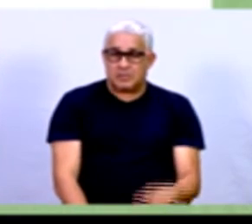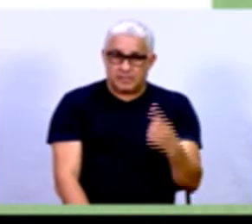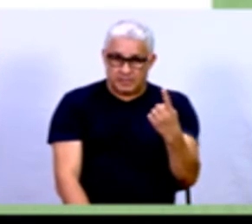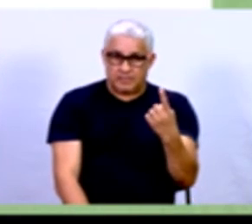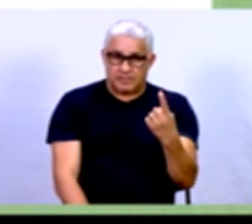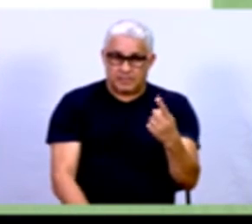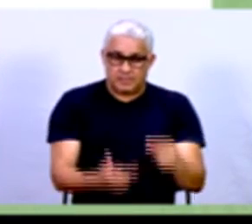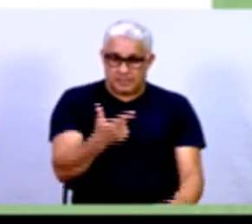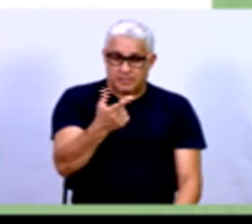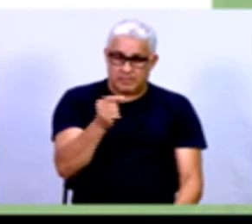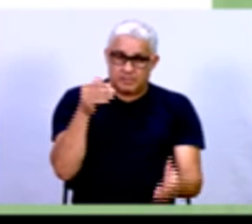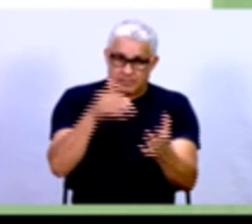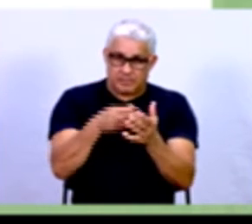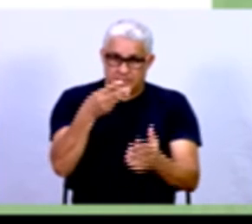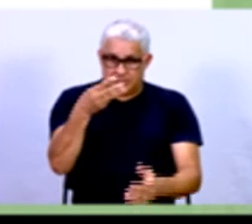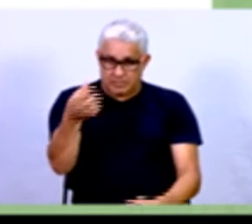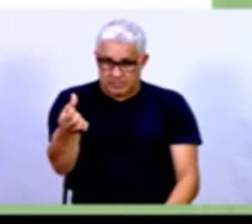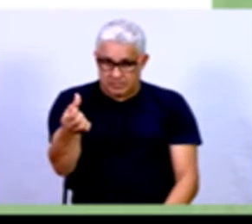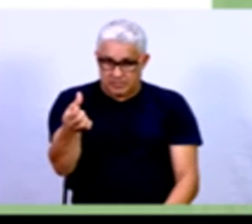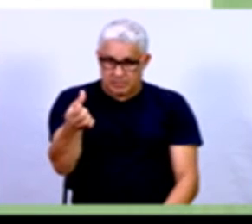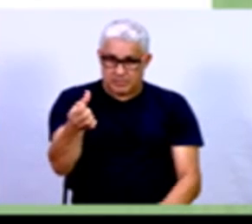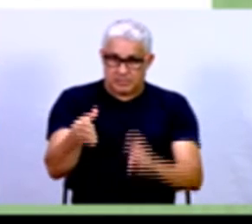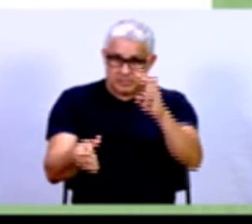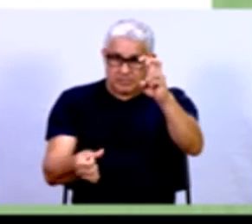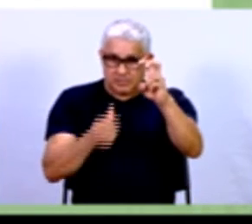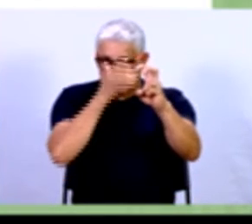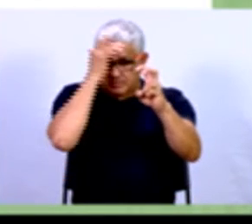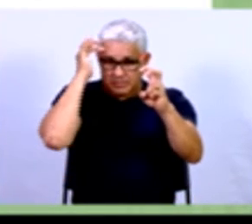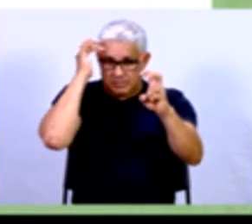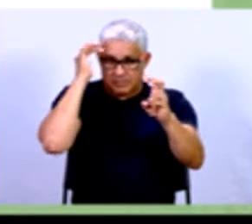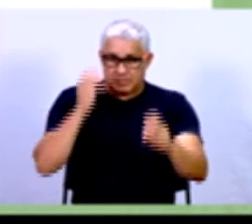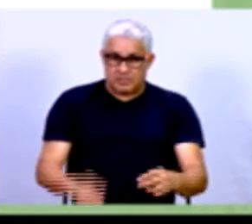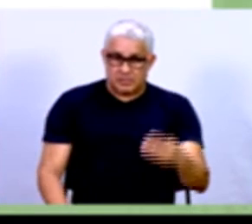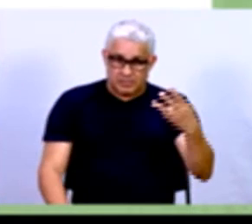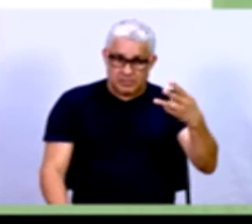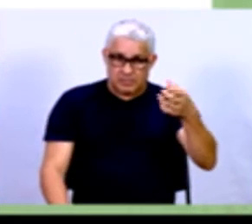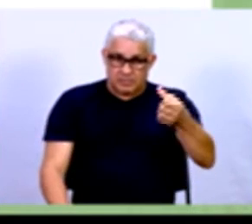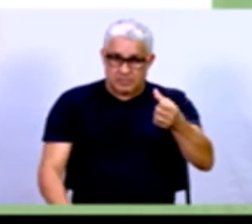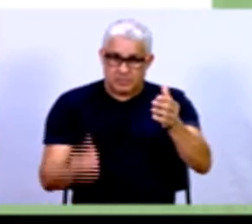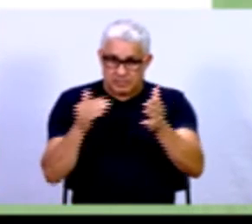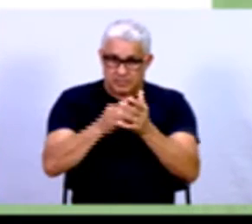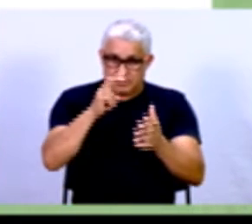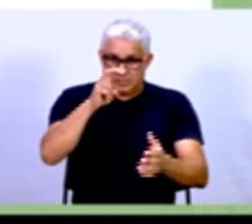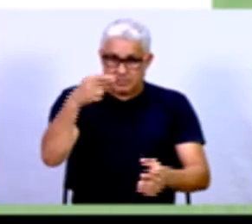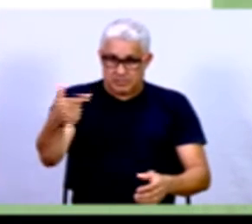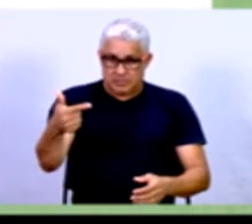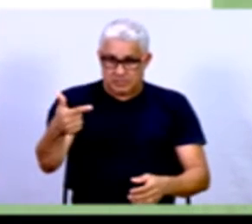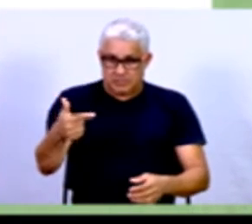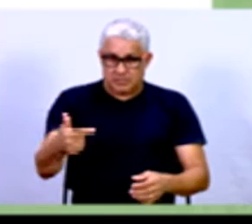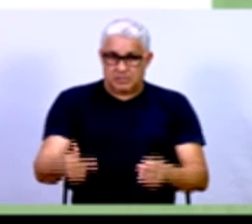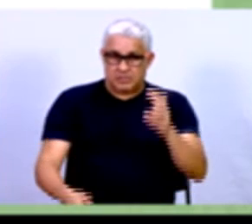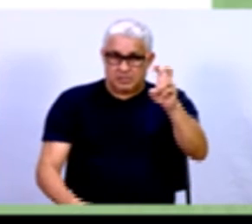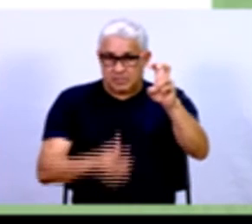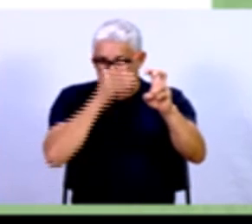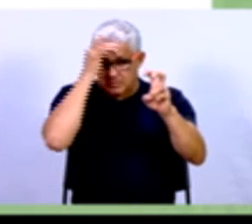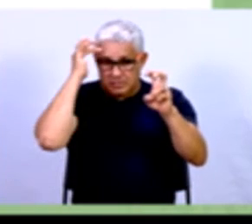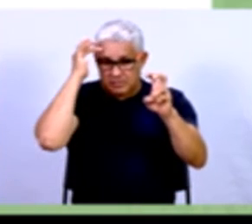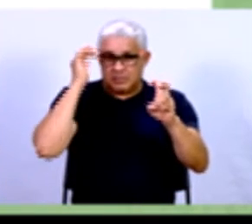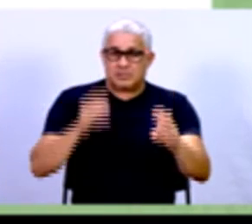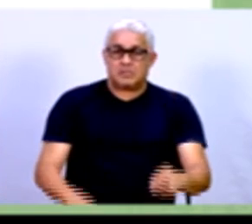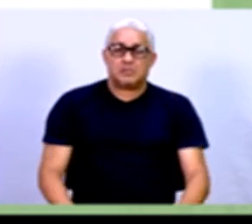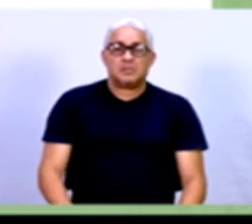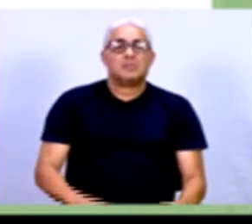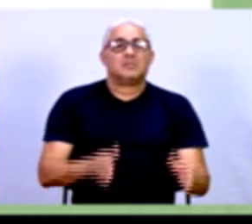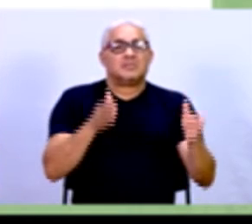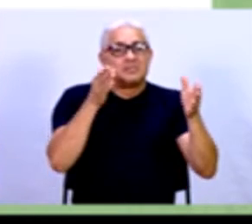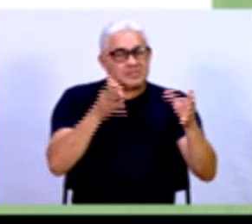de 20 a 36, 5 pessoas. De 36 a 52, 5 pessoas. Então, a gente vai tendo aqui,